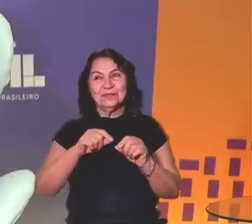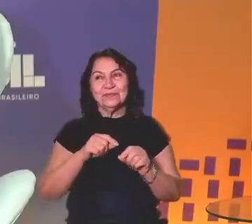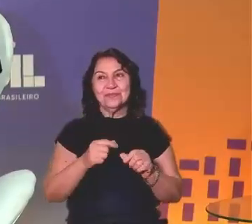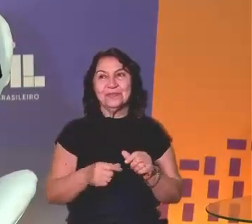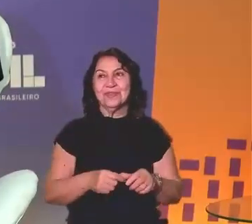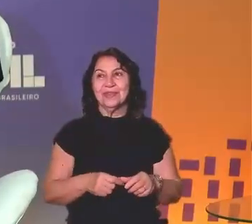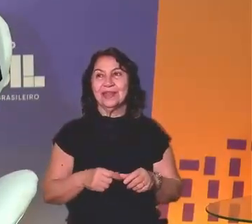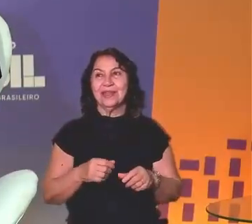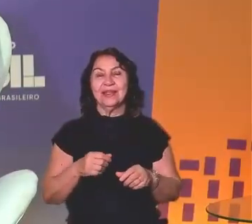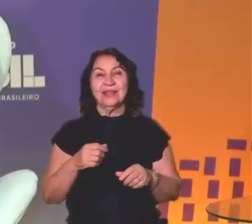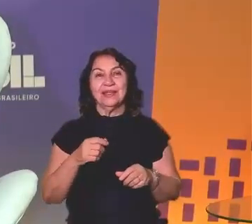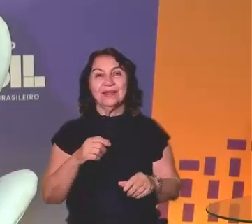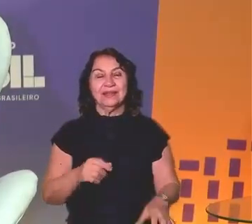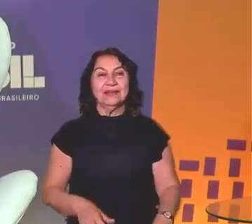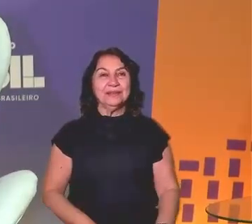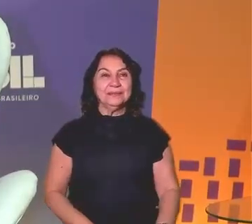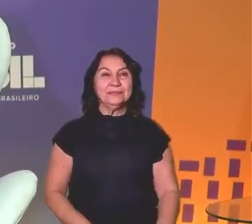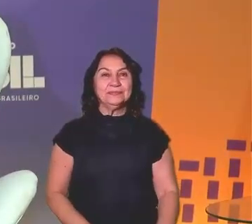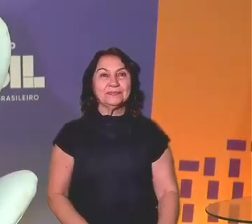ficar tímido. Diz aí, Pete.